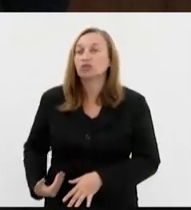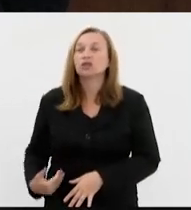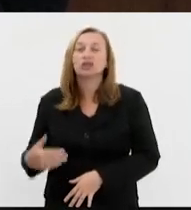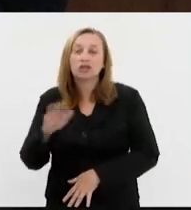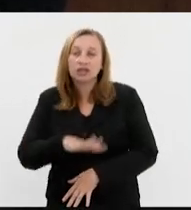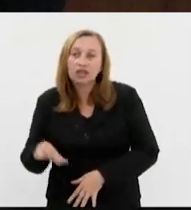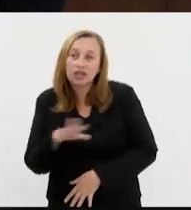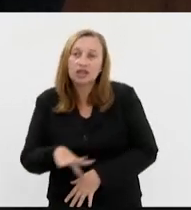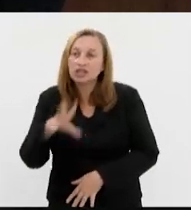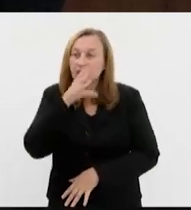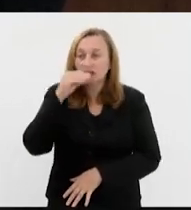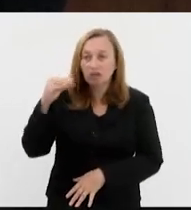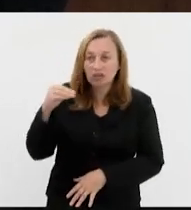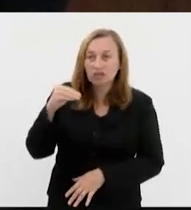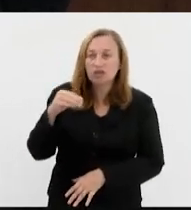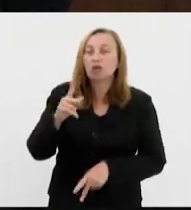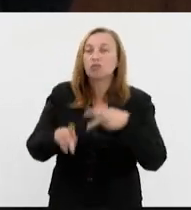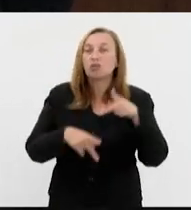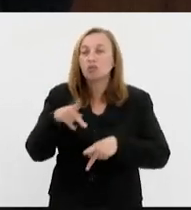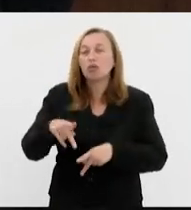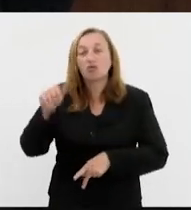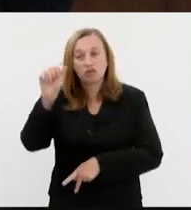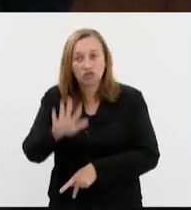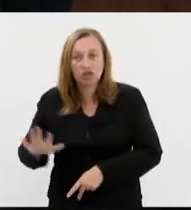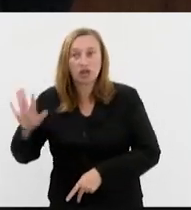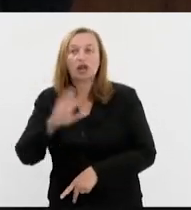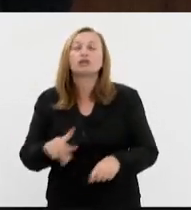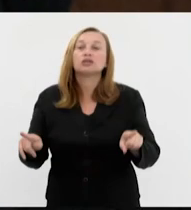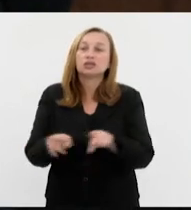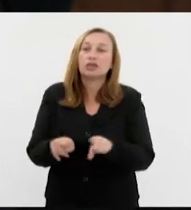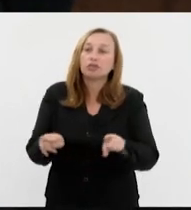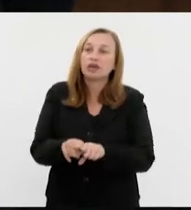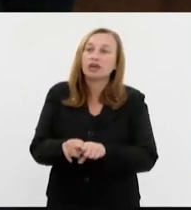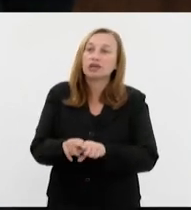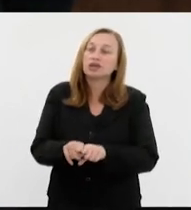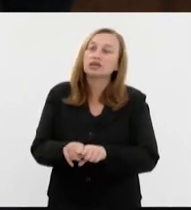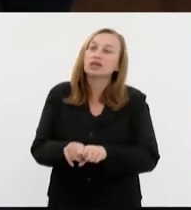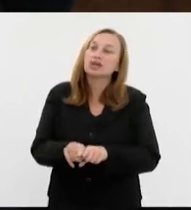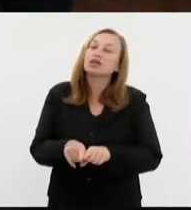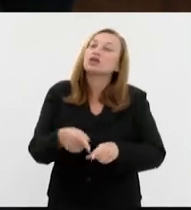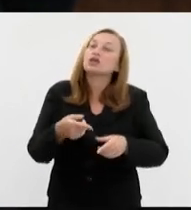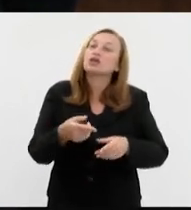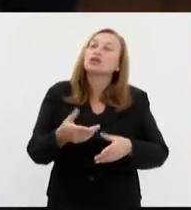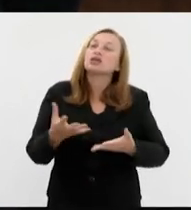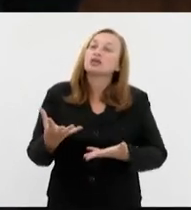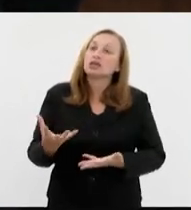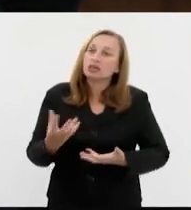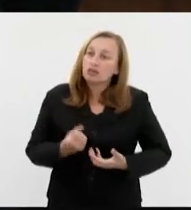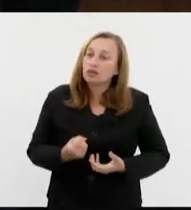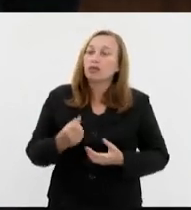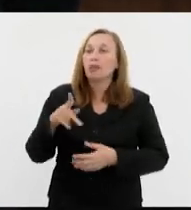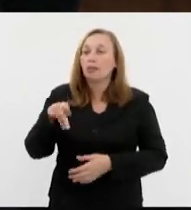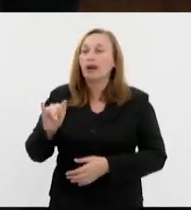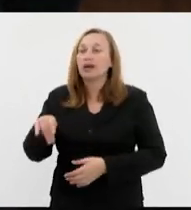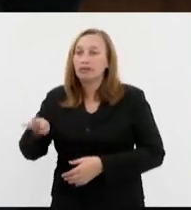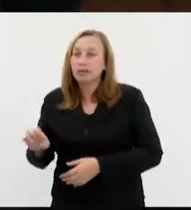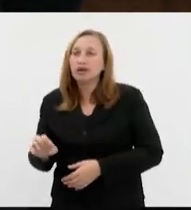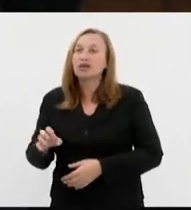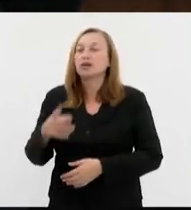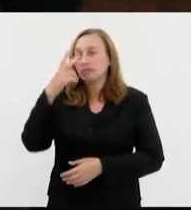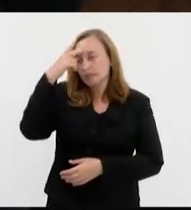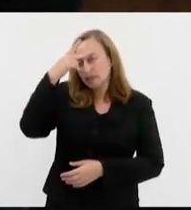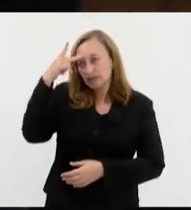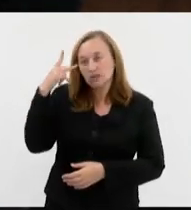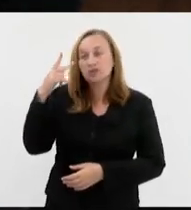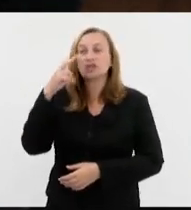para adolescentes, para a população em geral, também seja acolhedor para pais, mães, pessoas que adotem, que